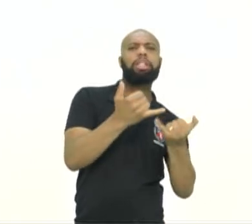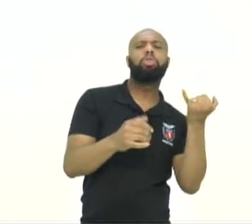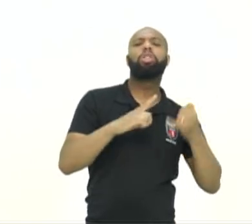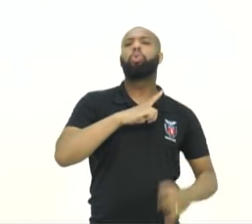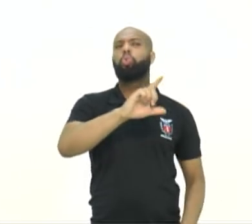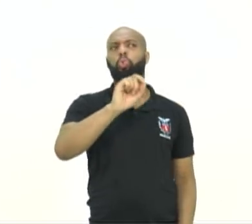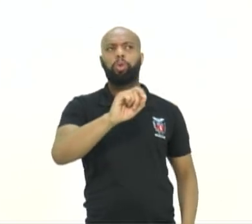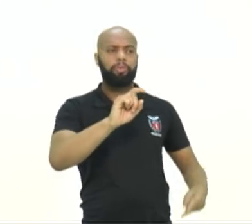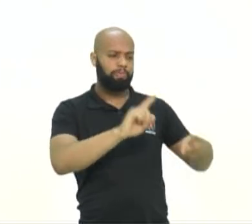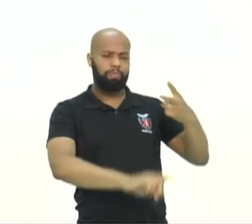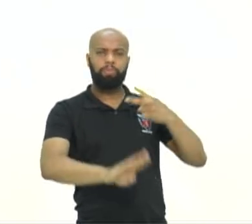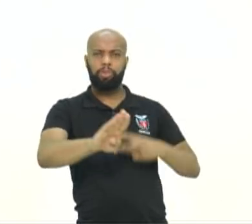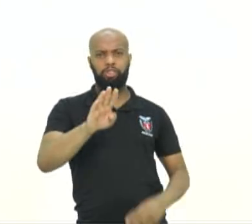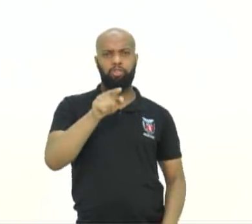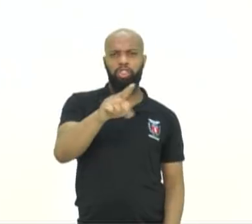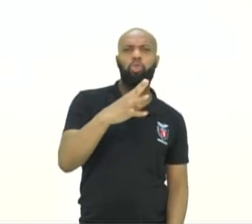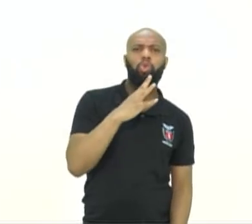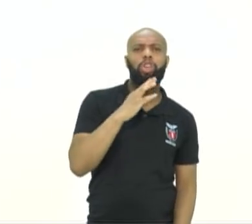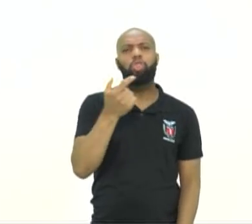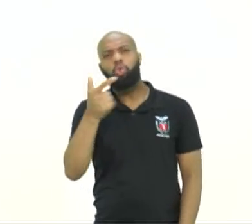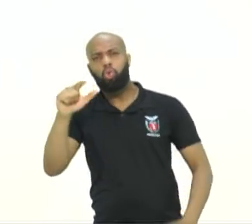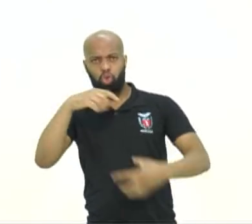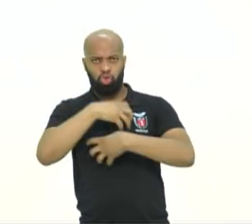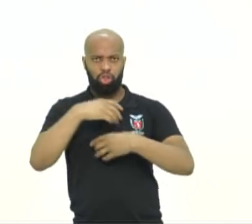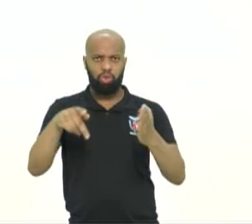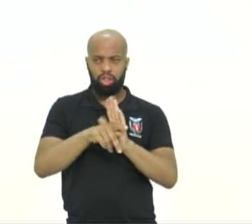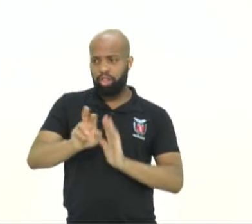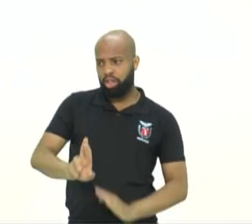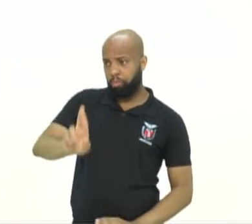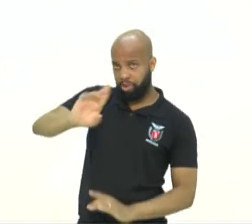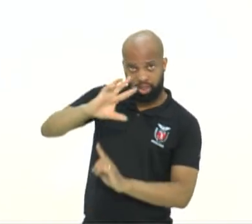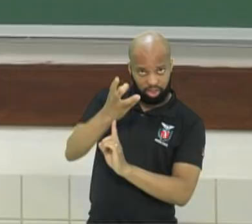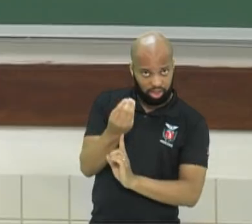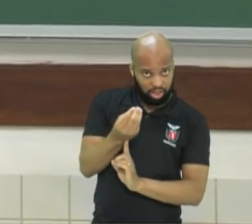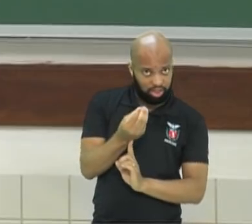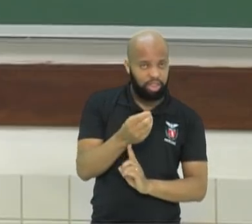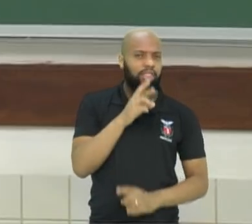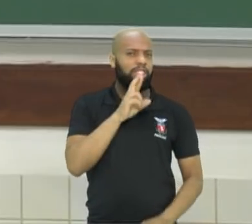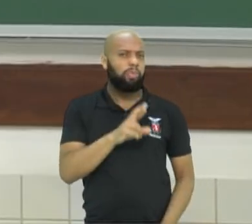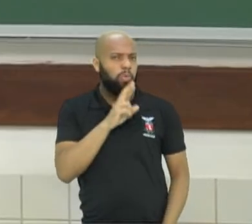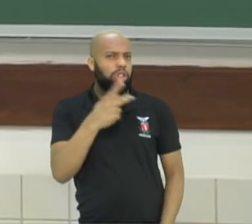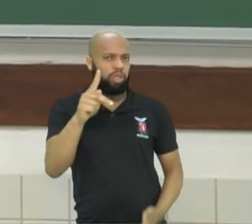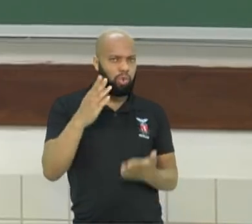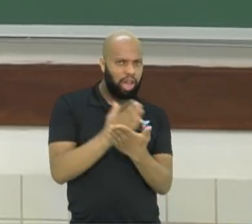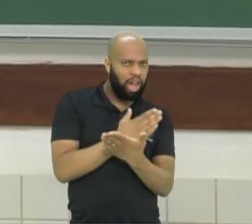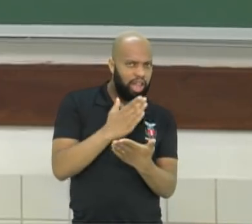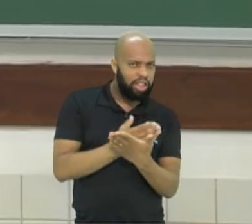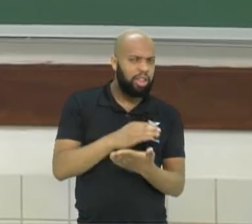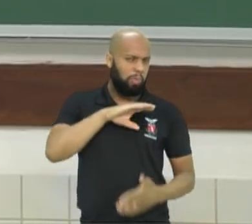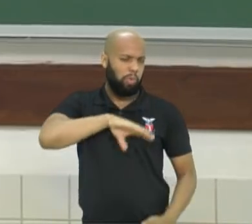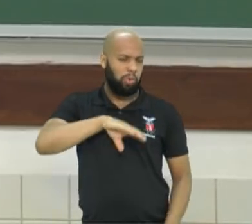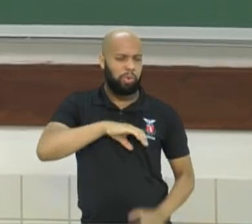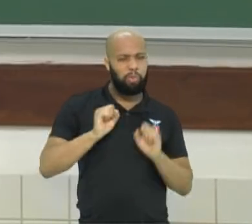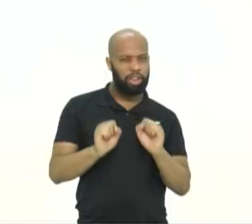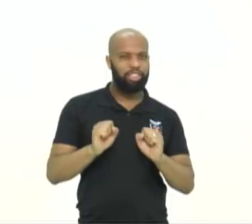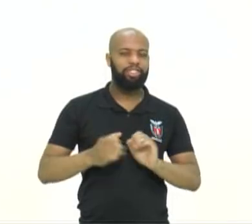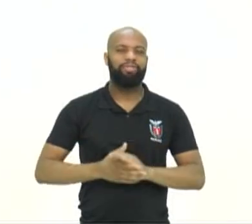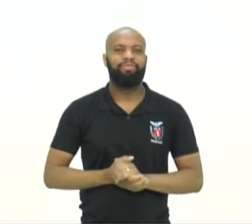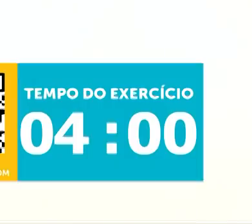B. Você conhece outras formas de representação artística? Responde aí no teu caderno, responde em português para mim.